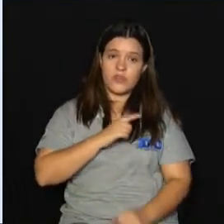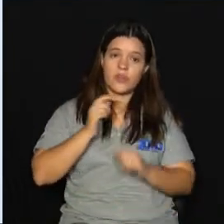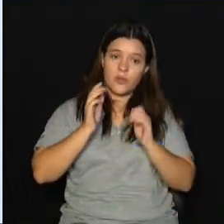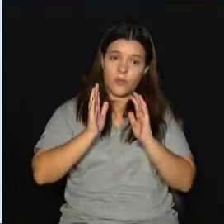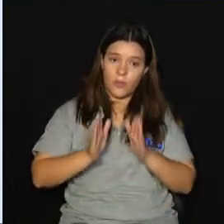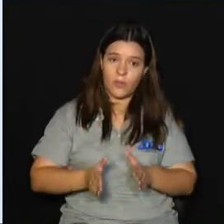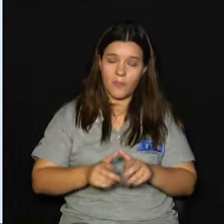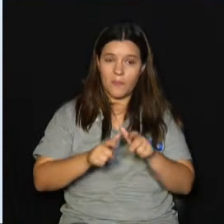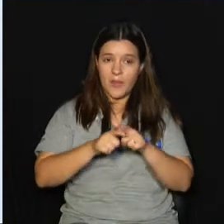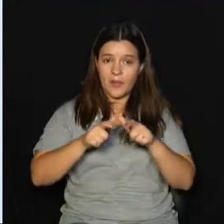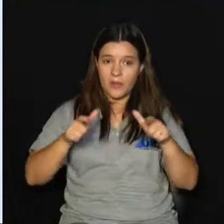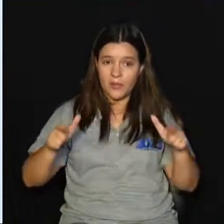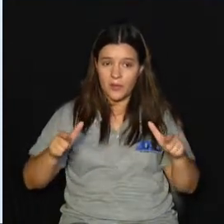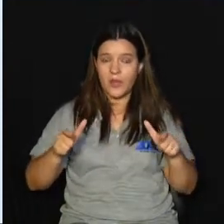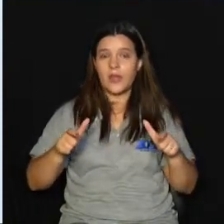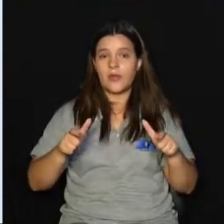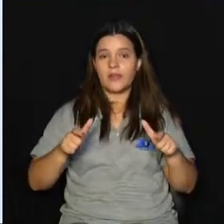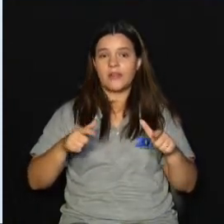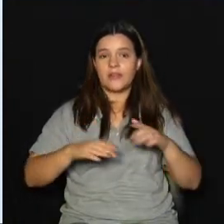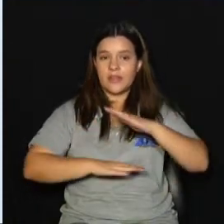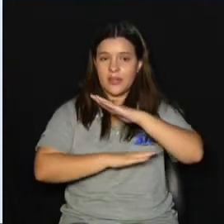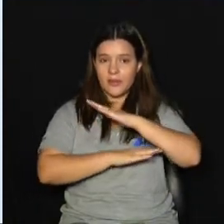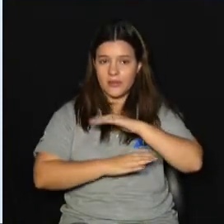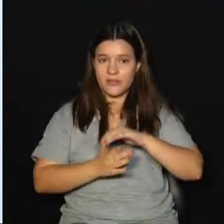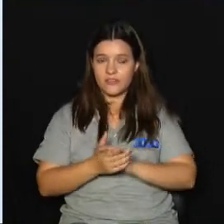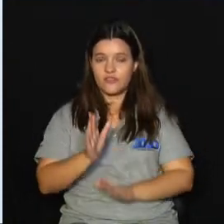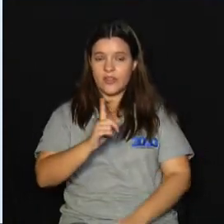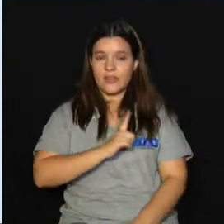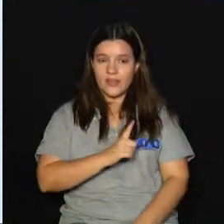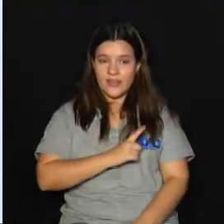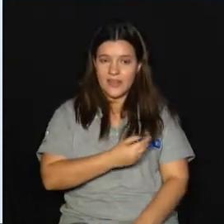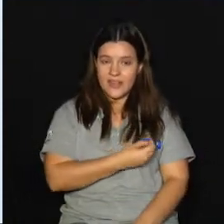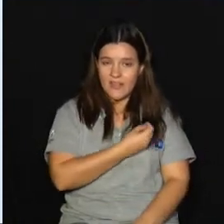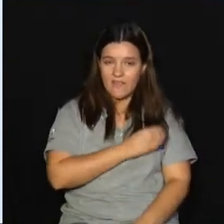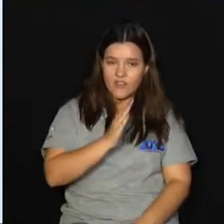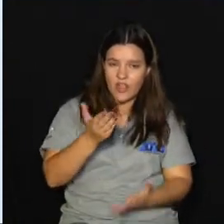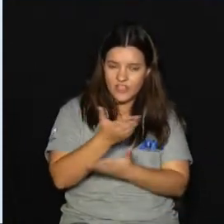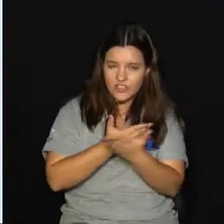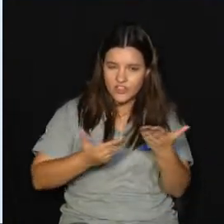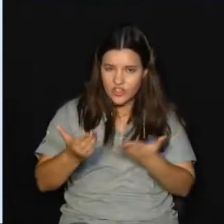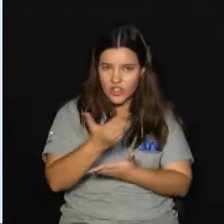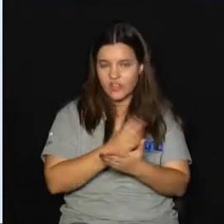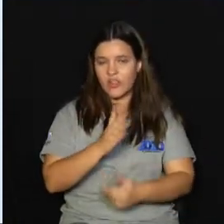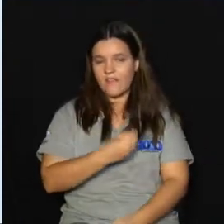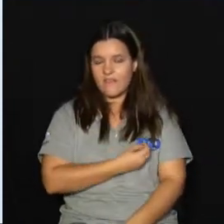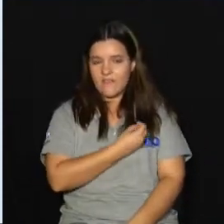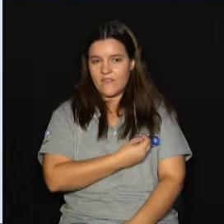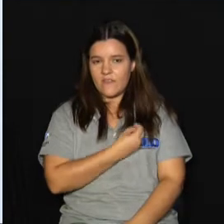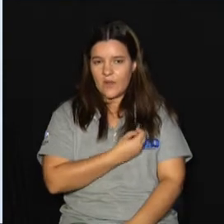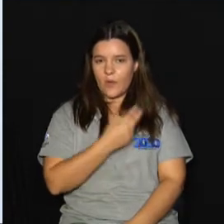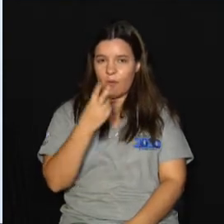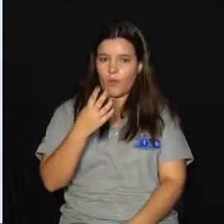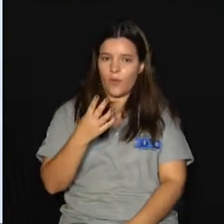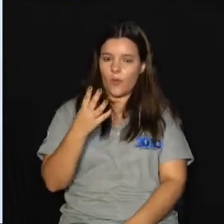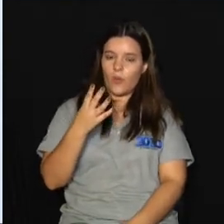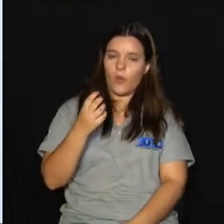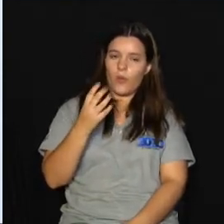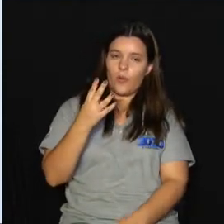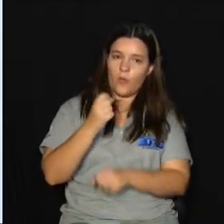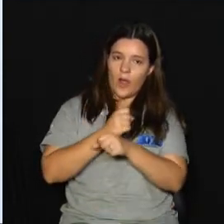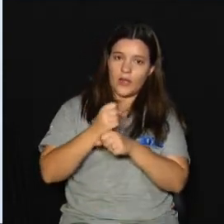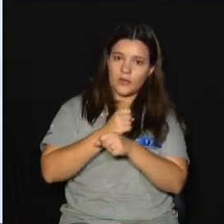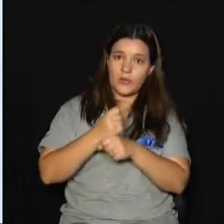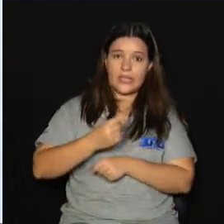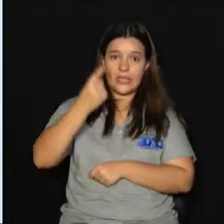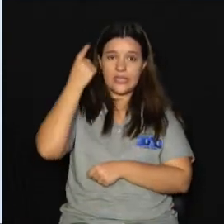ou seja, a maioria da Câmara foi reeleita, então existe também ali um diálogo que já vem dos 4 anos anteriores, pelo